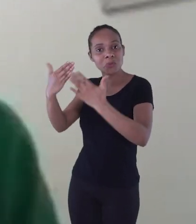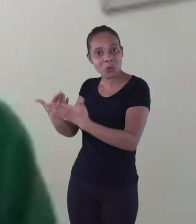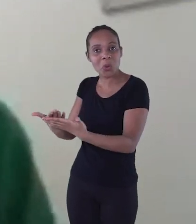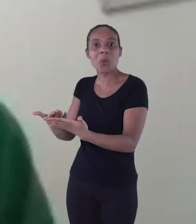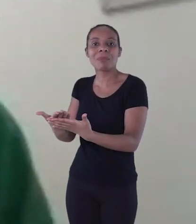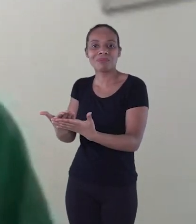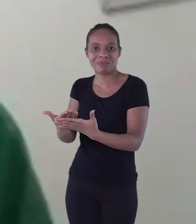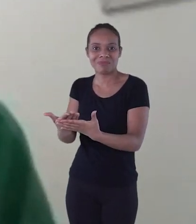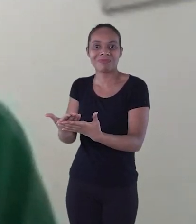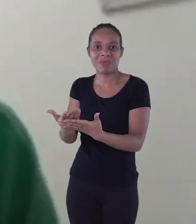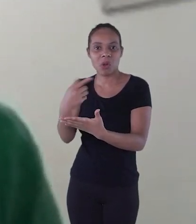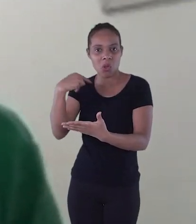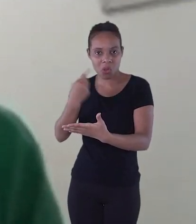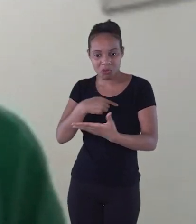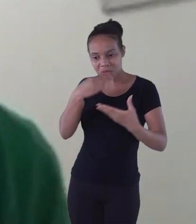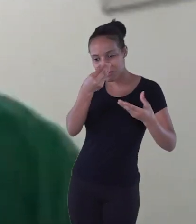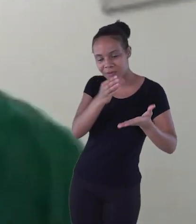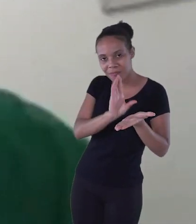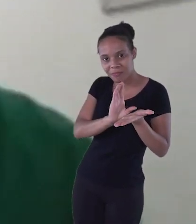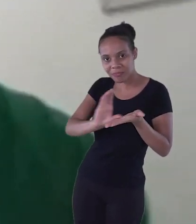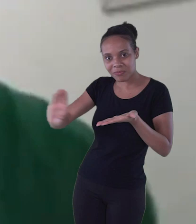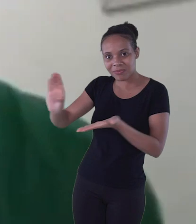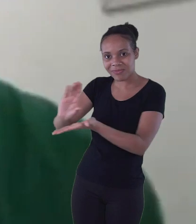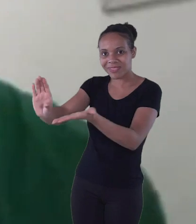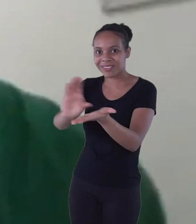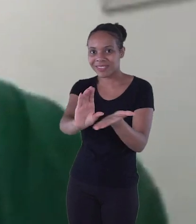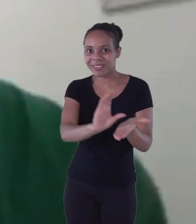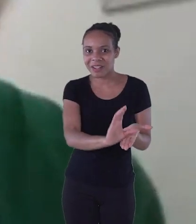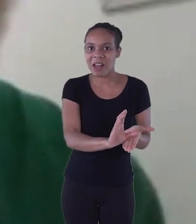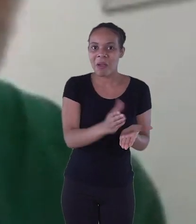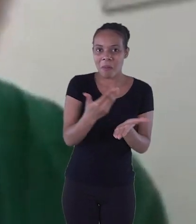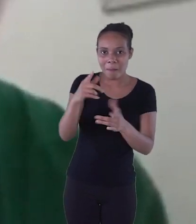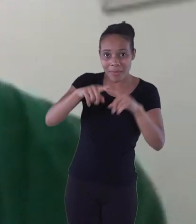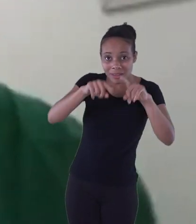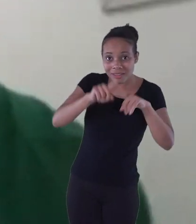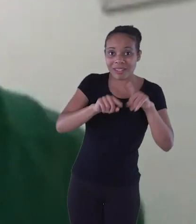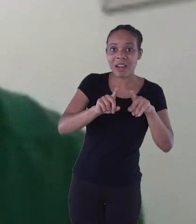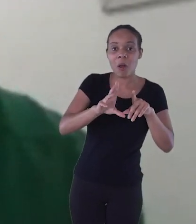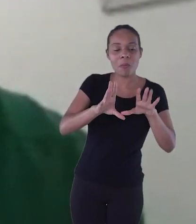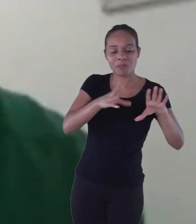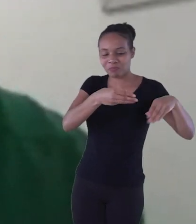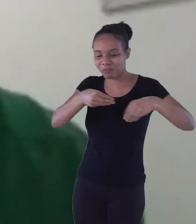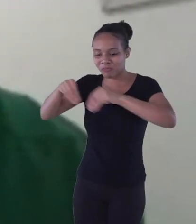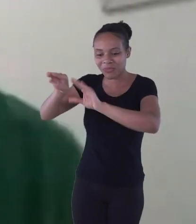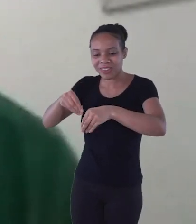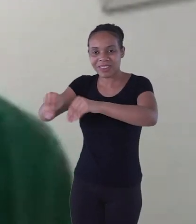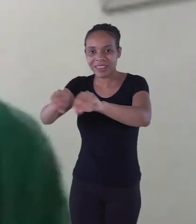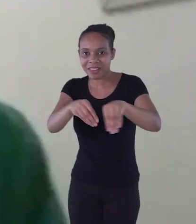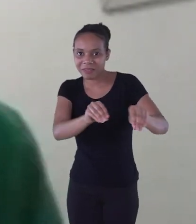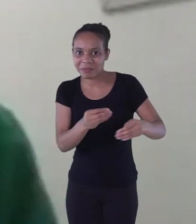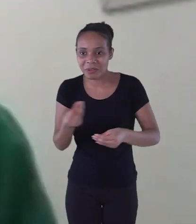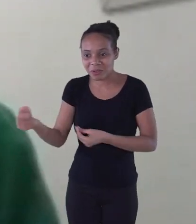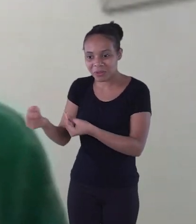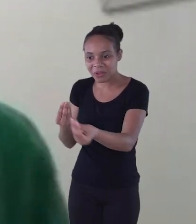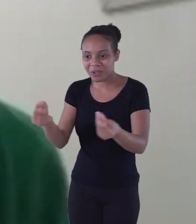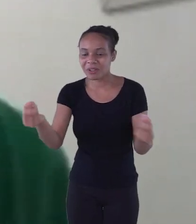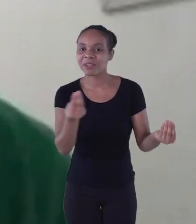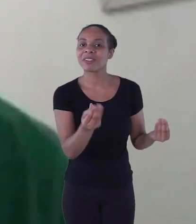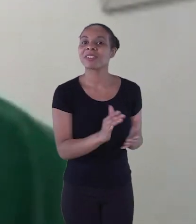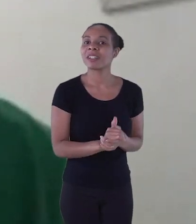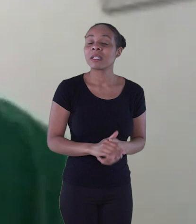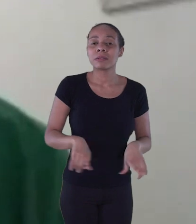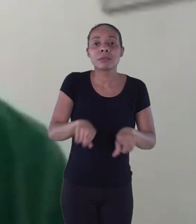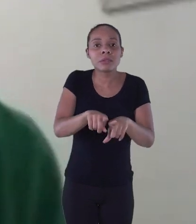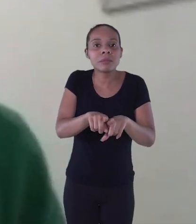retrato, uma professora narrando a experiência de um primeiro fotógrafo no sertão, de Sergipe, do Rio Grande do Norte, como